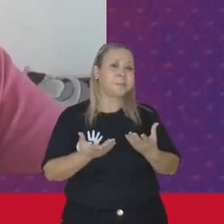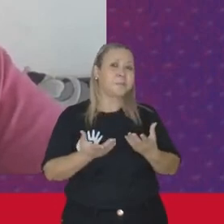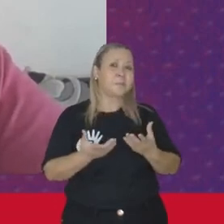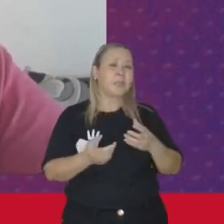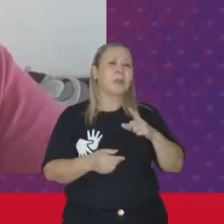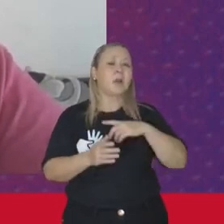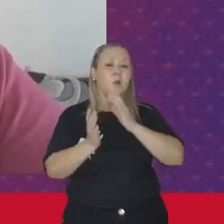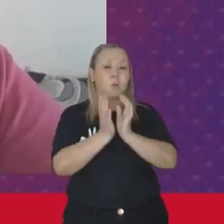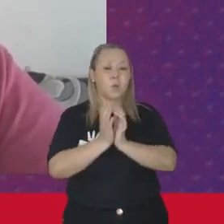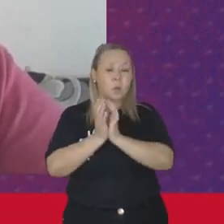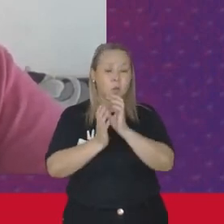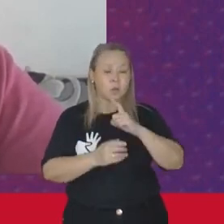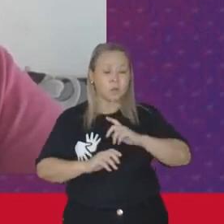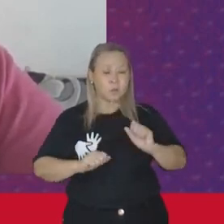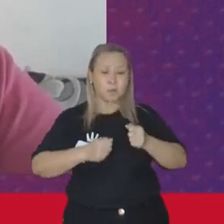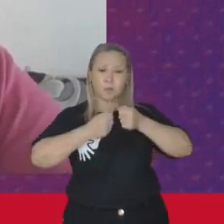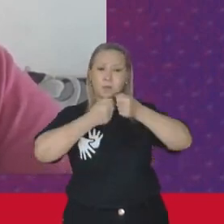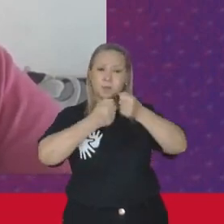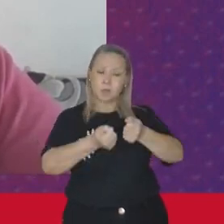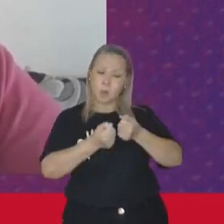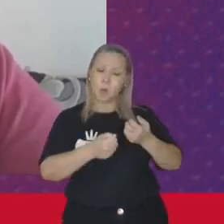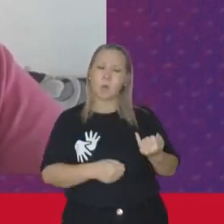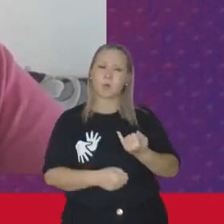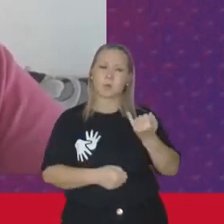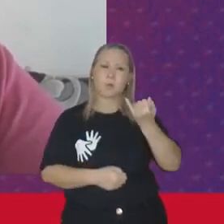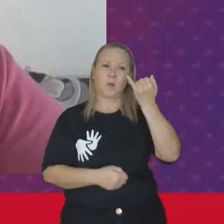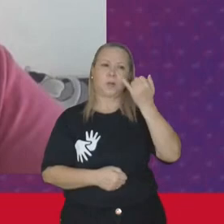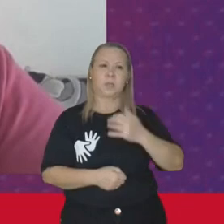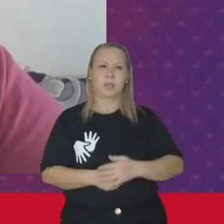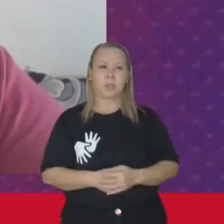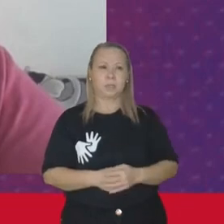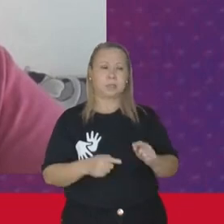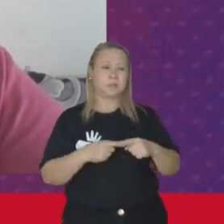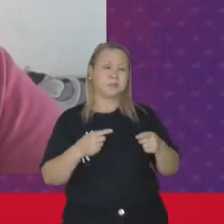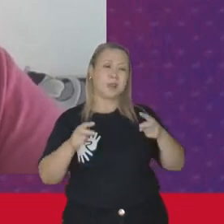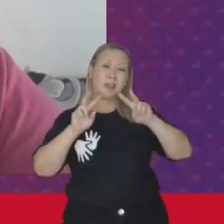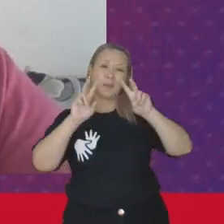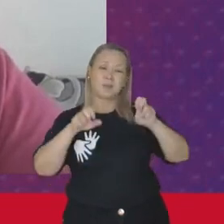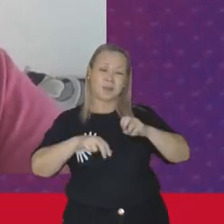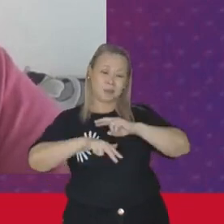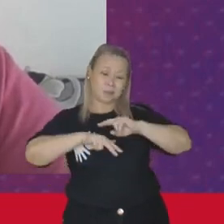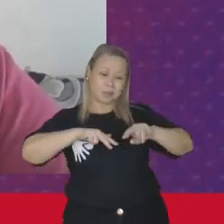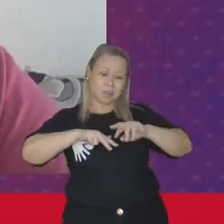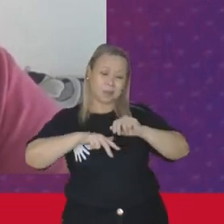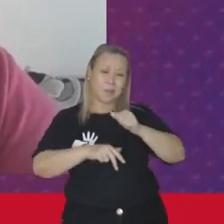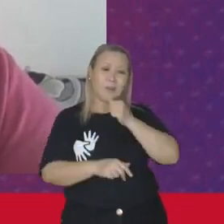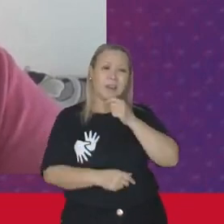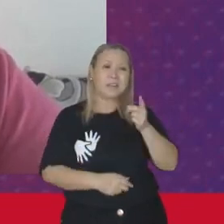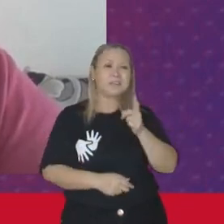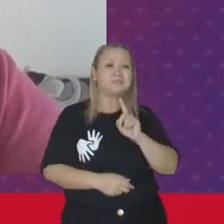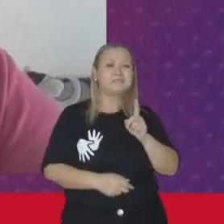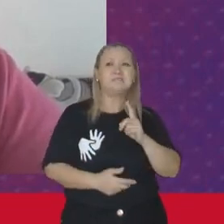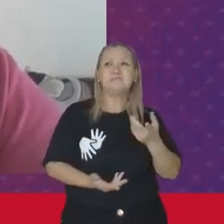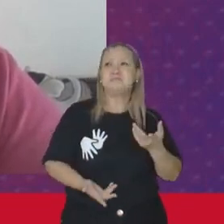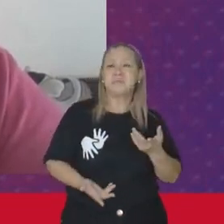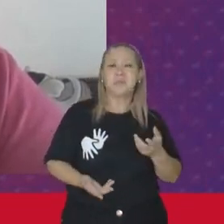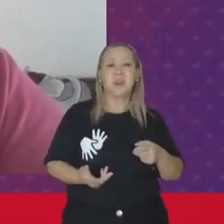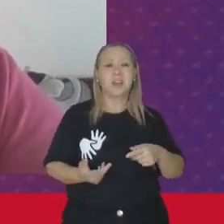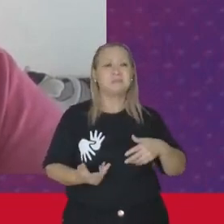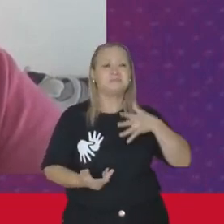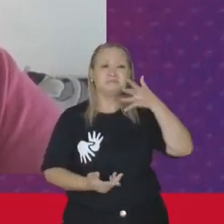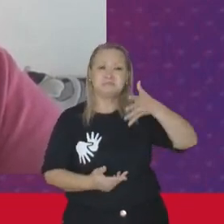um esforço importante, né, mas o tema de gênero ainda é pouco